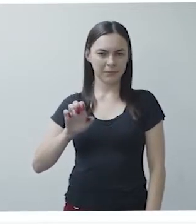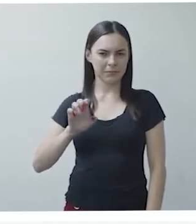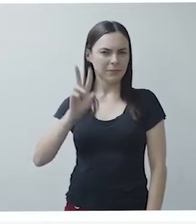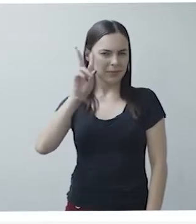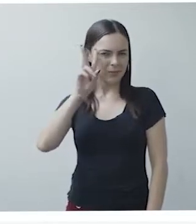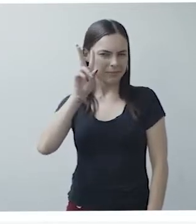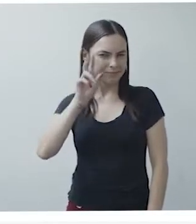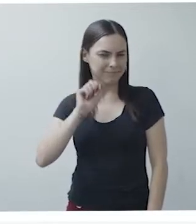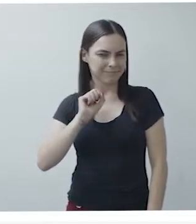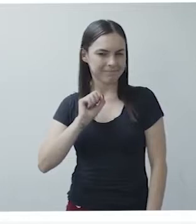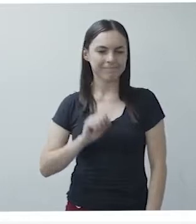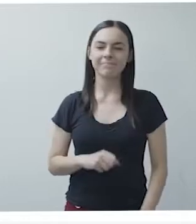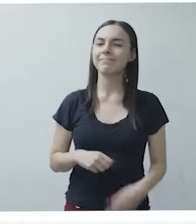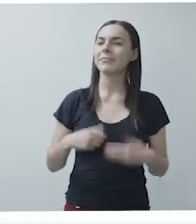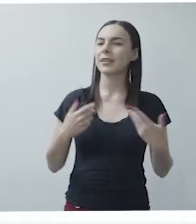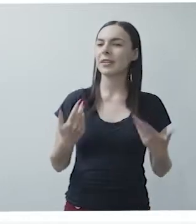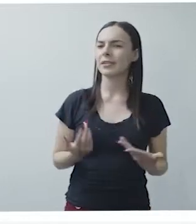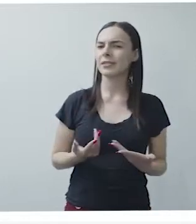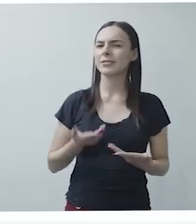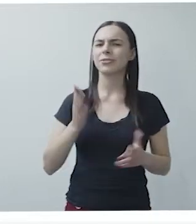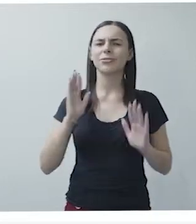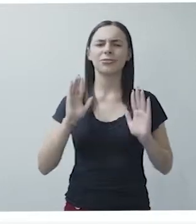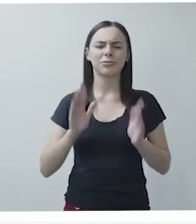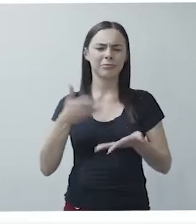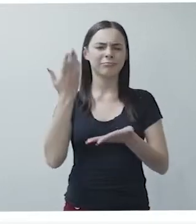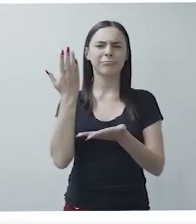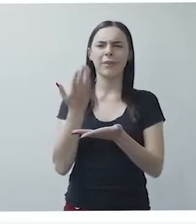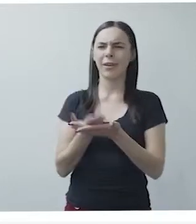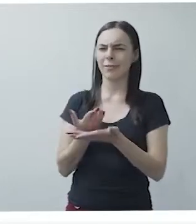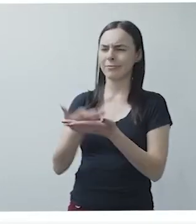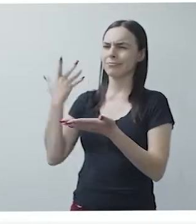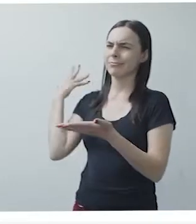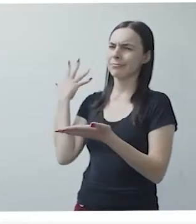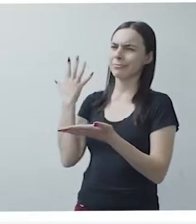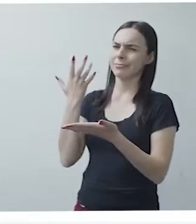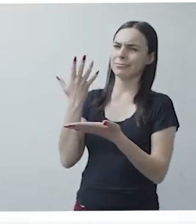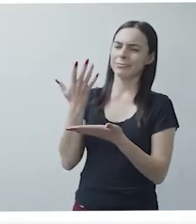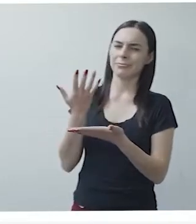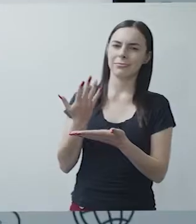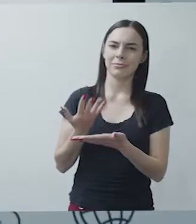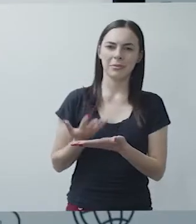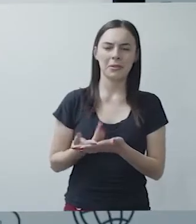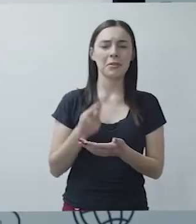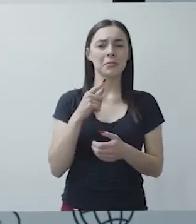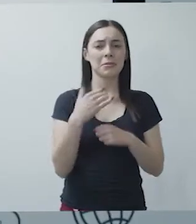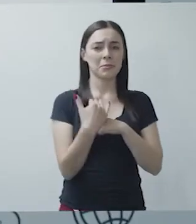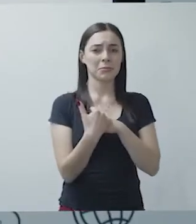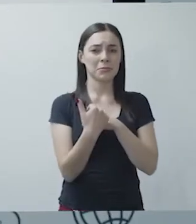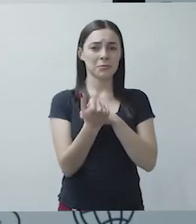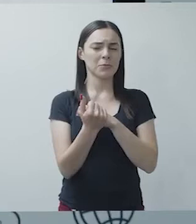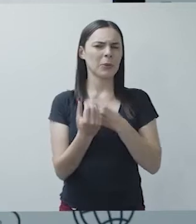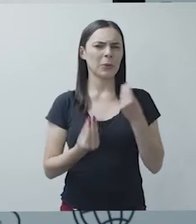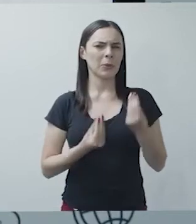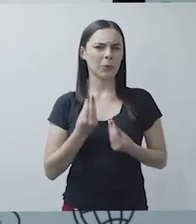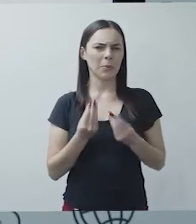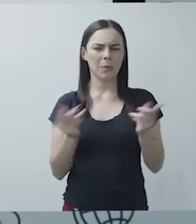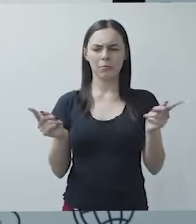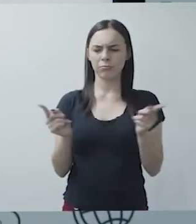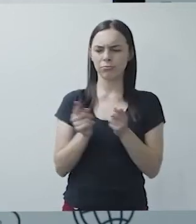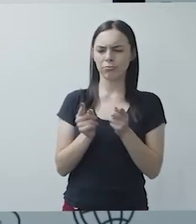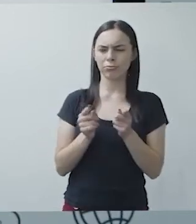lembram? Que como nós já tivemos várias aulas juntos, vocês podem me chamar de Manu, ok?